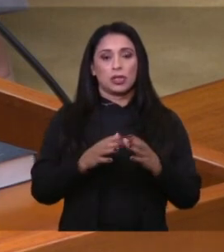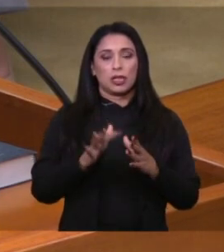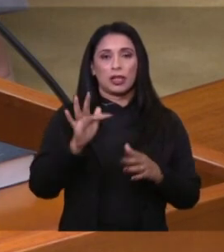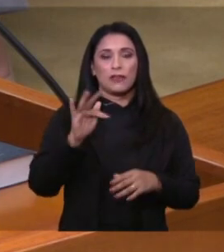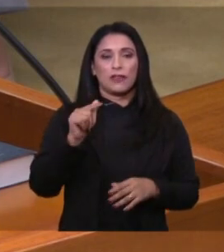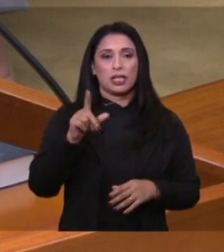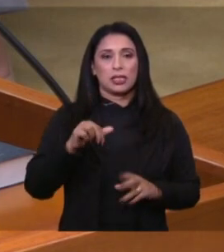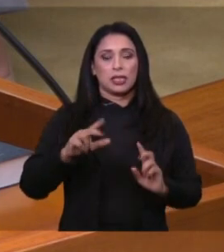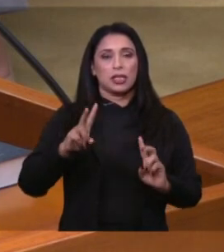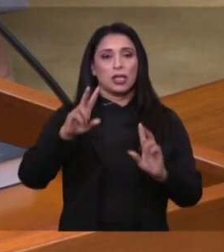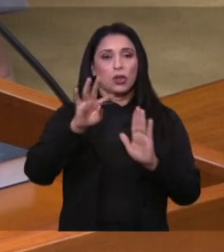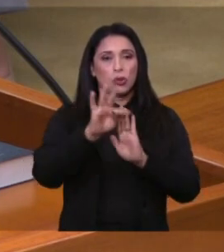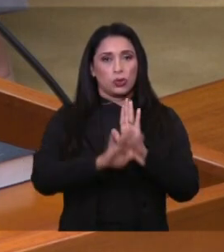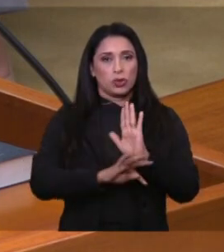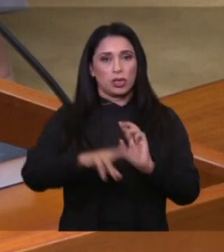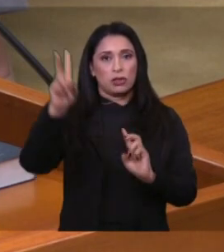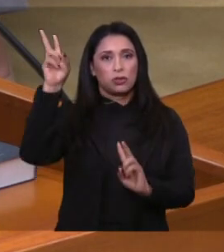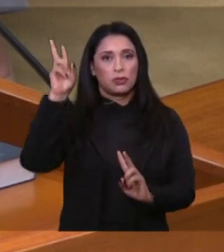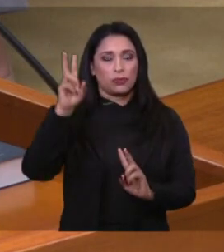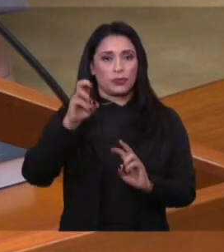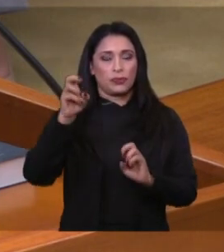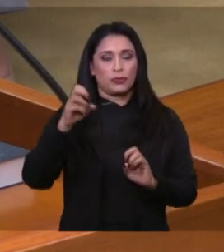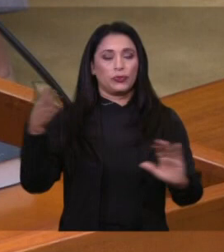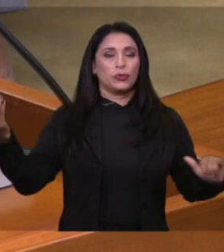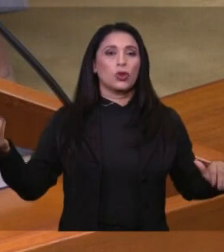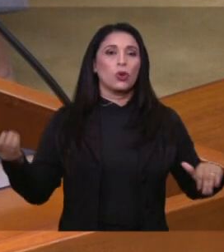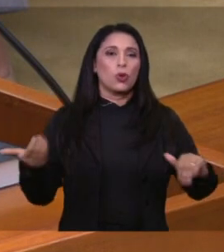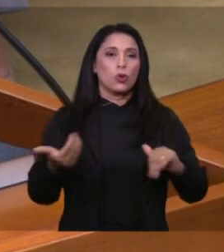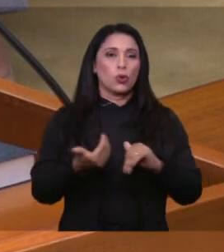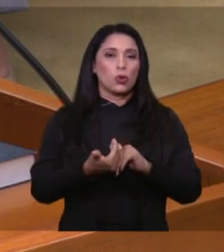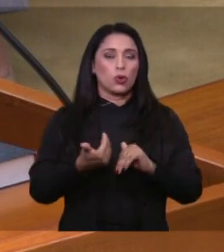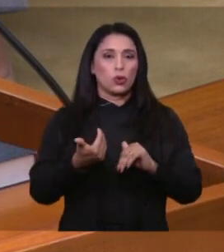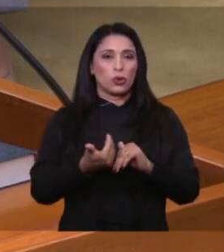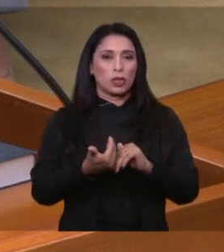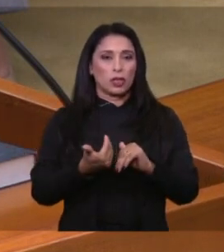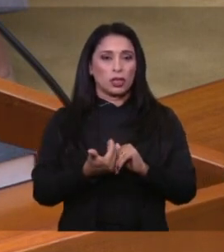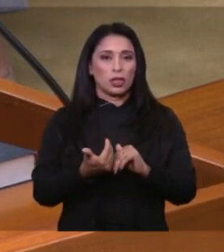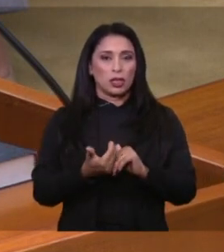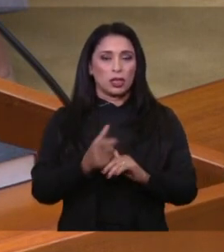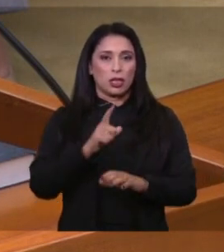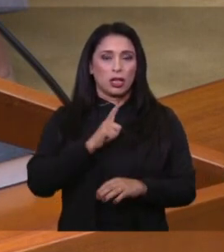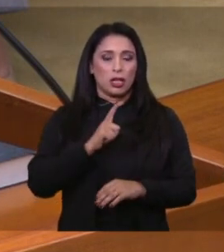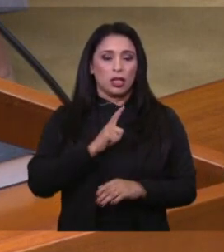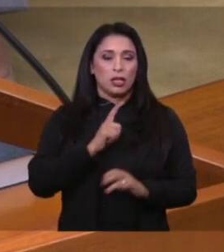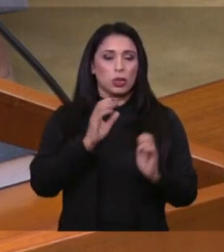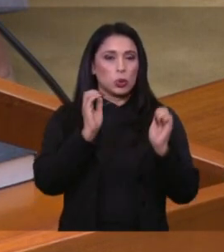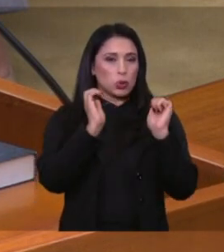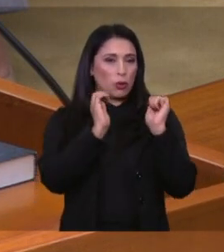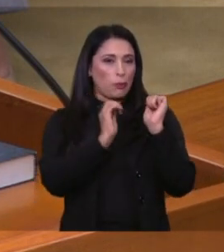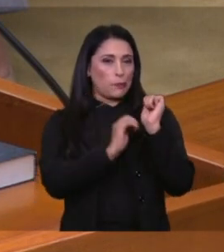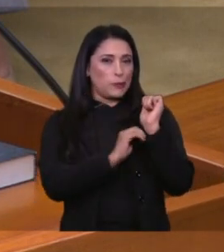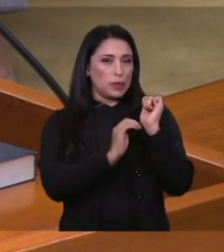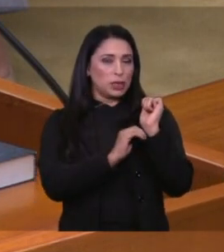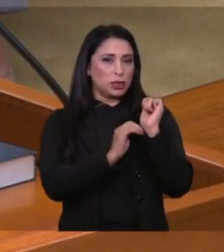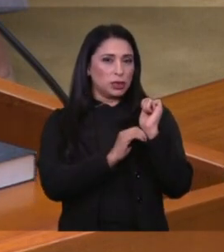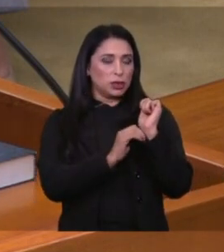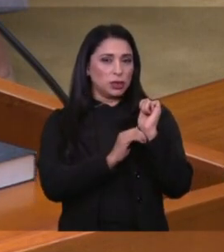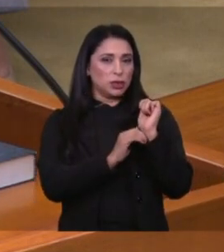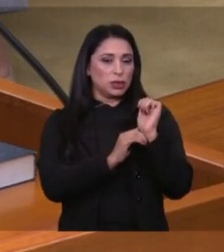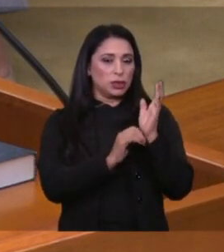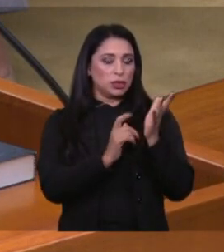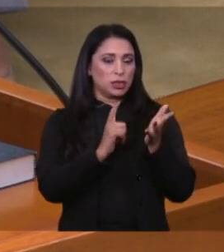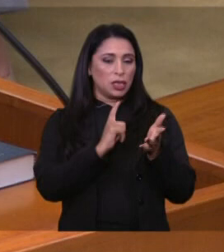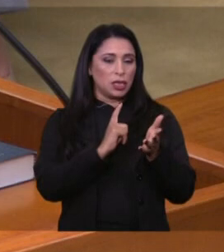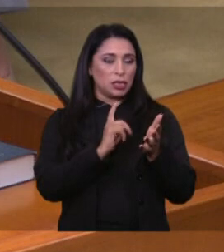abre aspas, o Congresso Nacional, no seu mister,